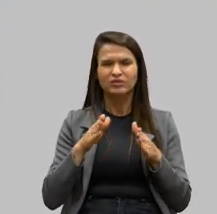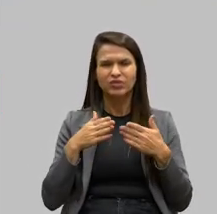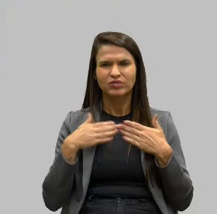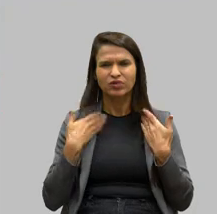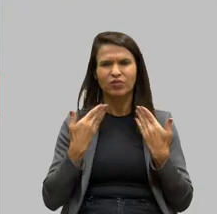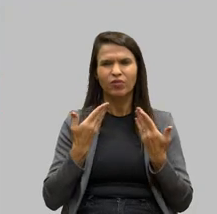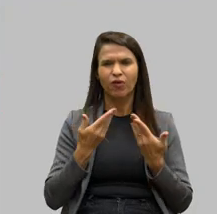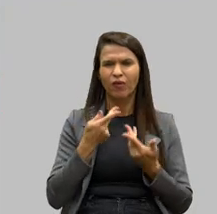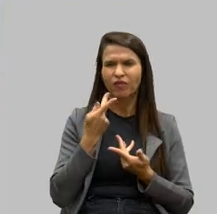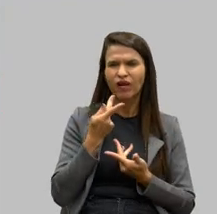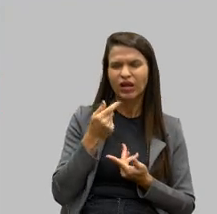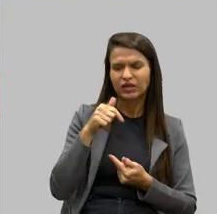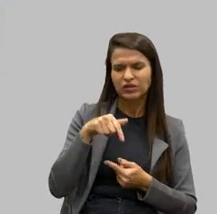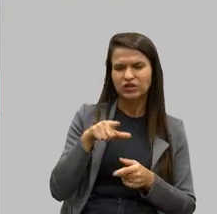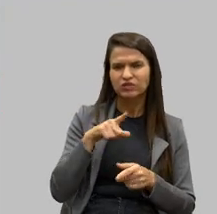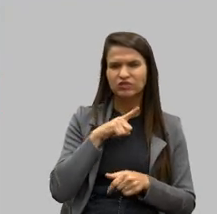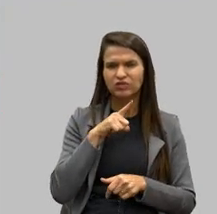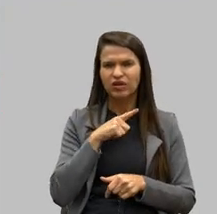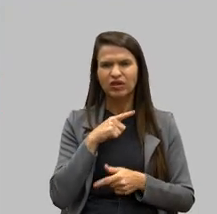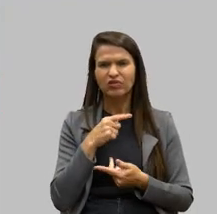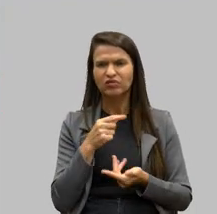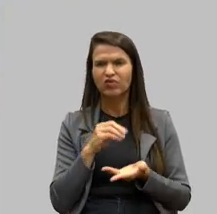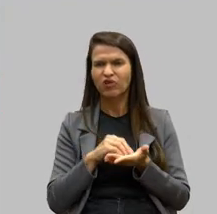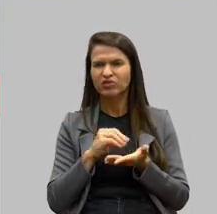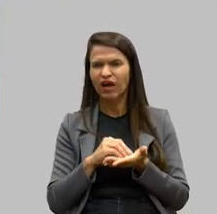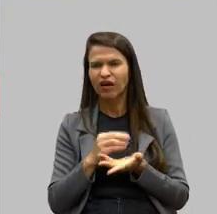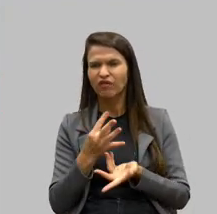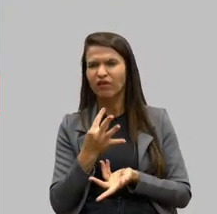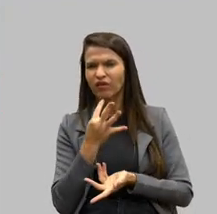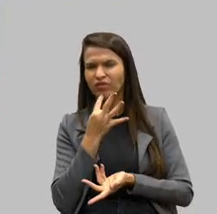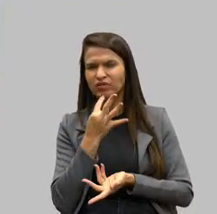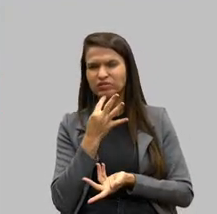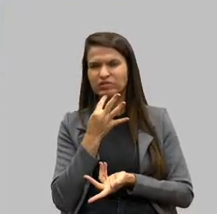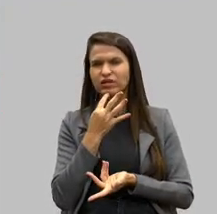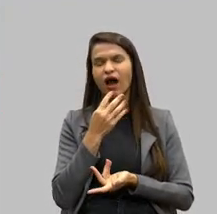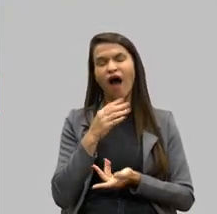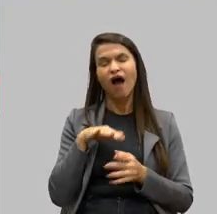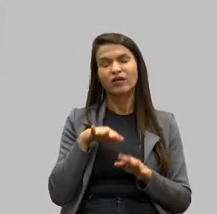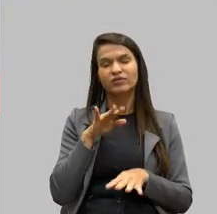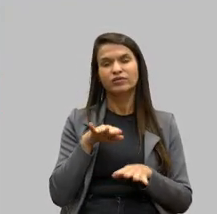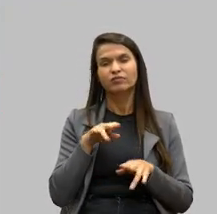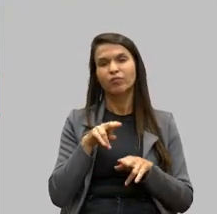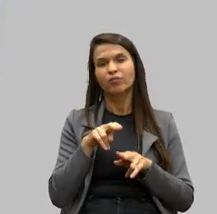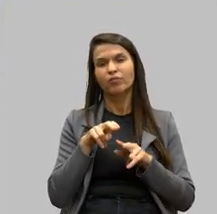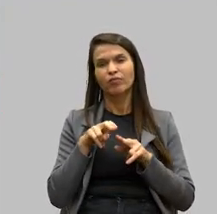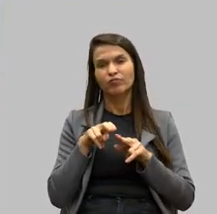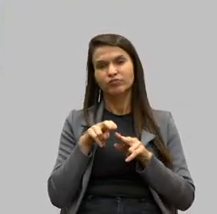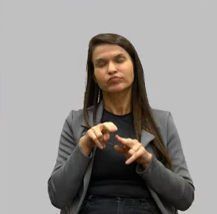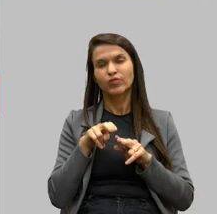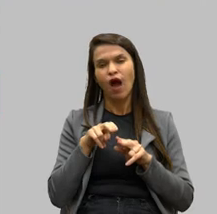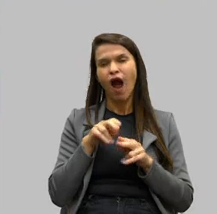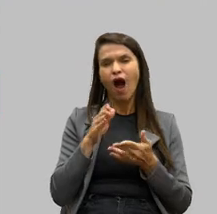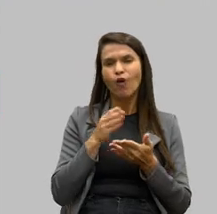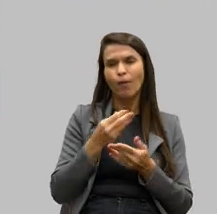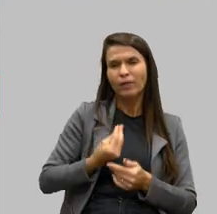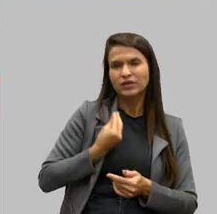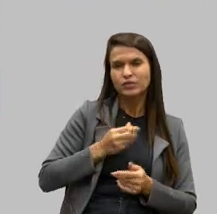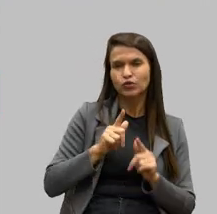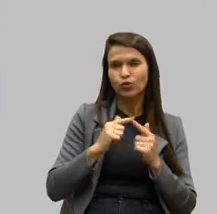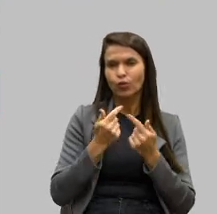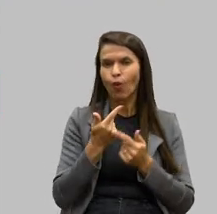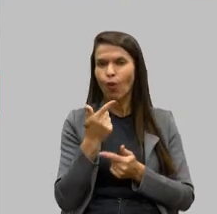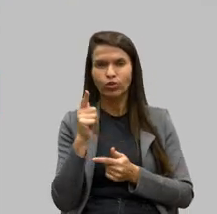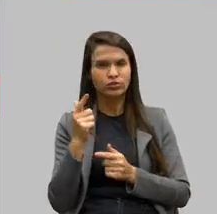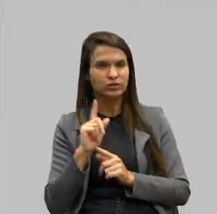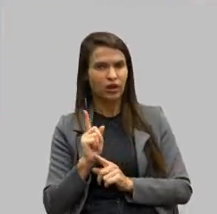falas que aqui tiveram, de desconhecimento, mas, às vezes, é porque pode ter um grupo, alguns participam do grupo e outros não, mas é